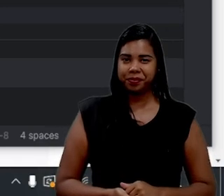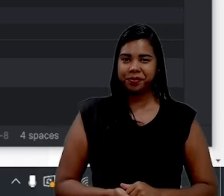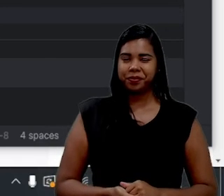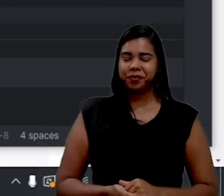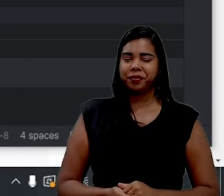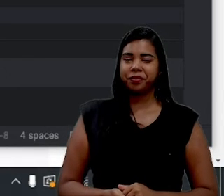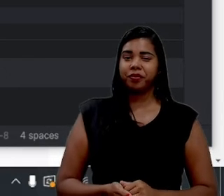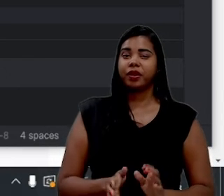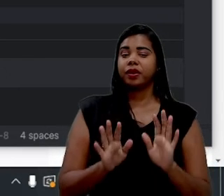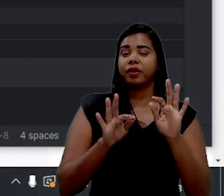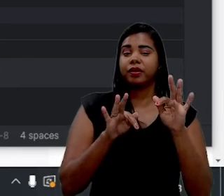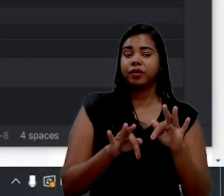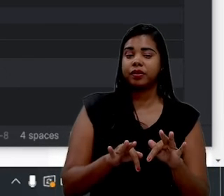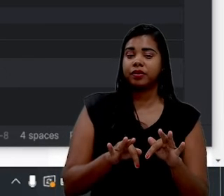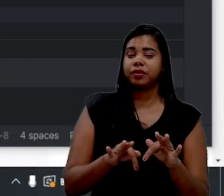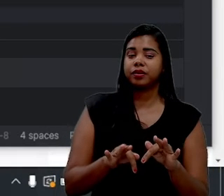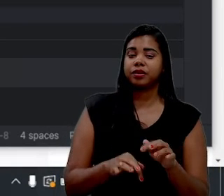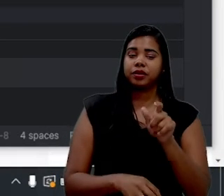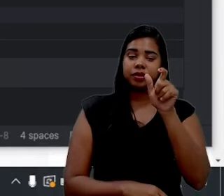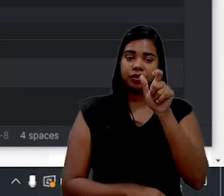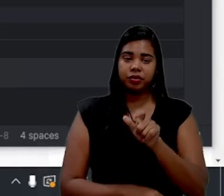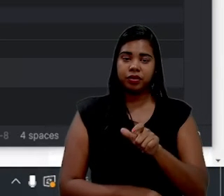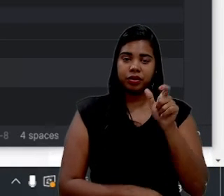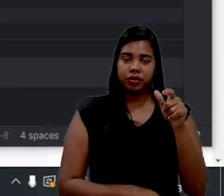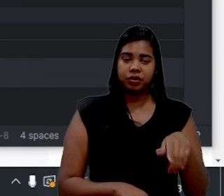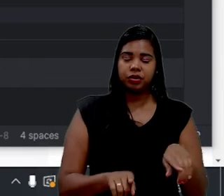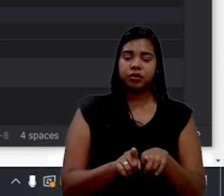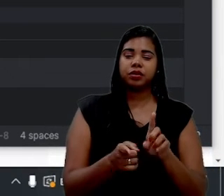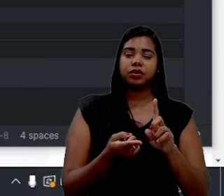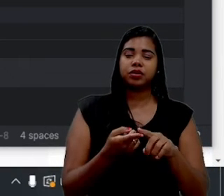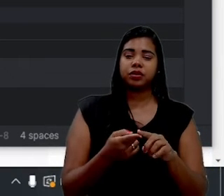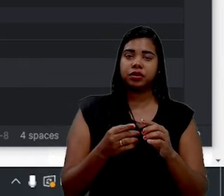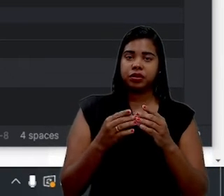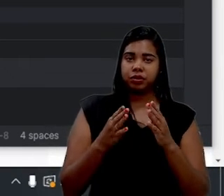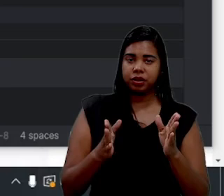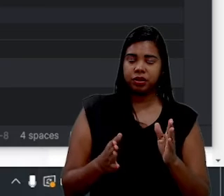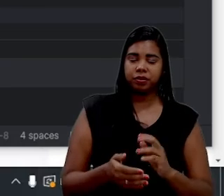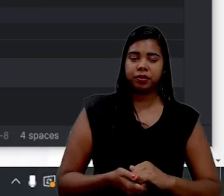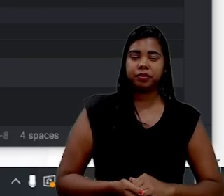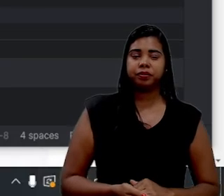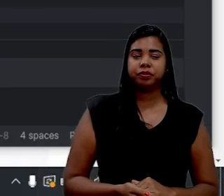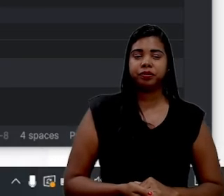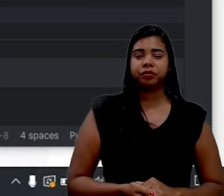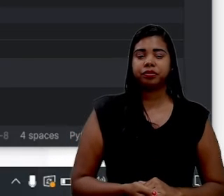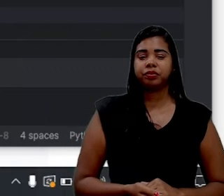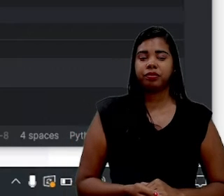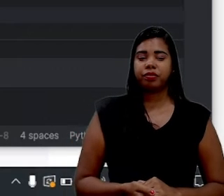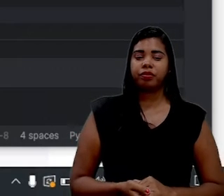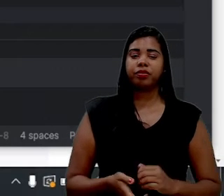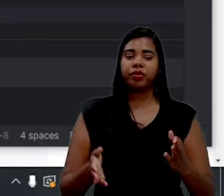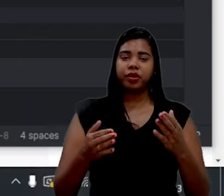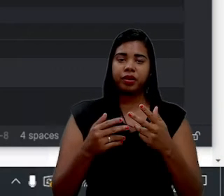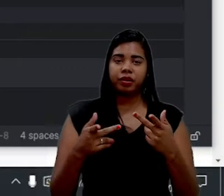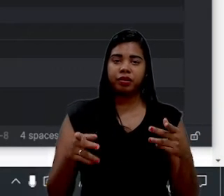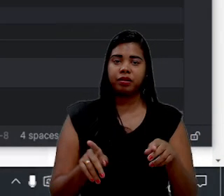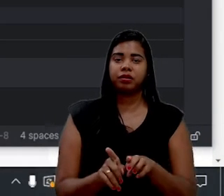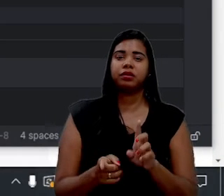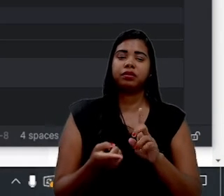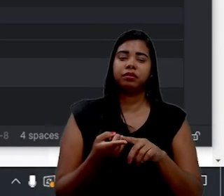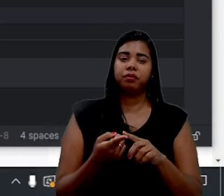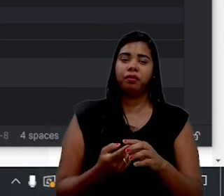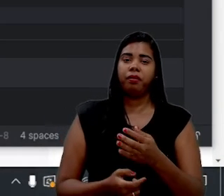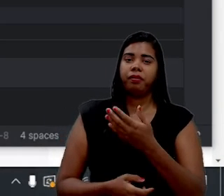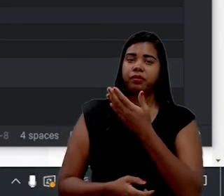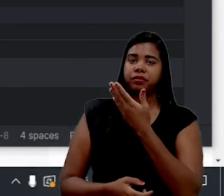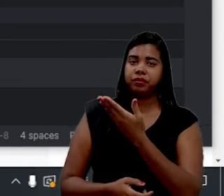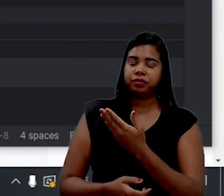a gente fecha a coluna, sempre div ela abre, né, e fecha, algumas maiorias elas fecham com barra